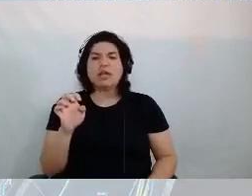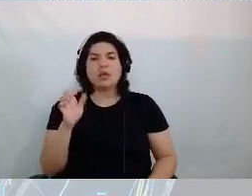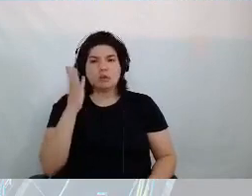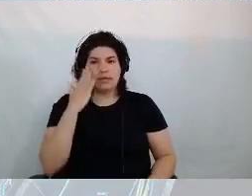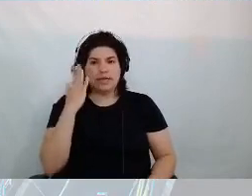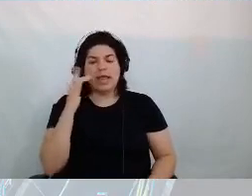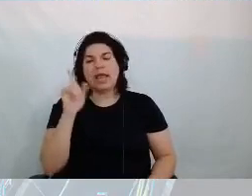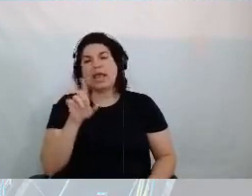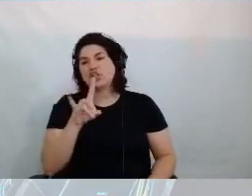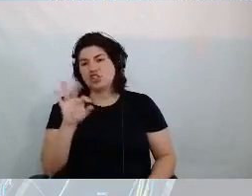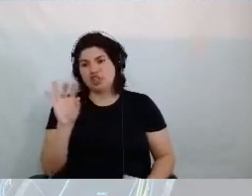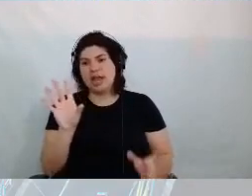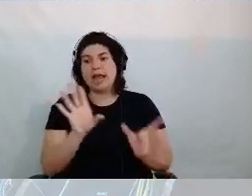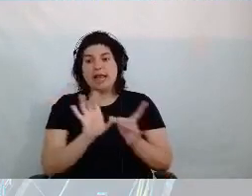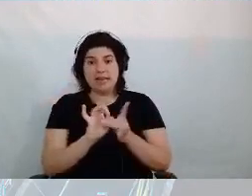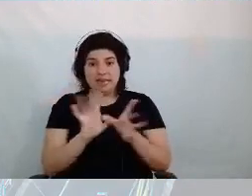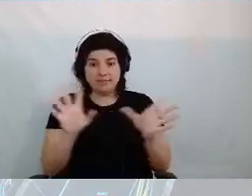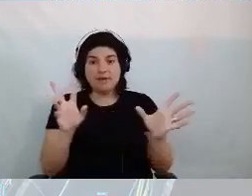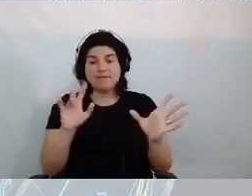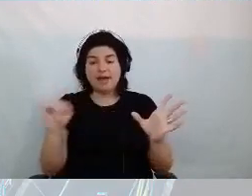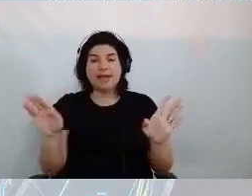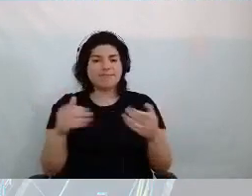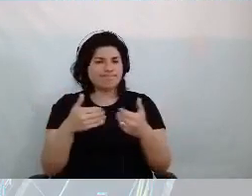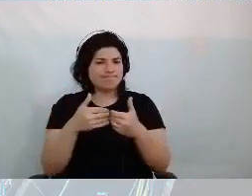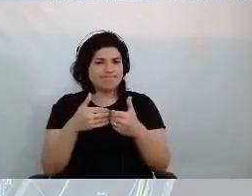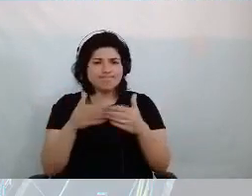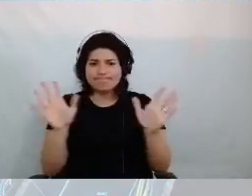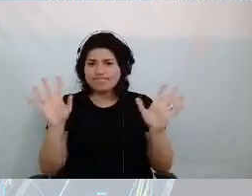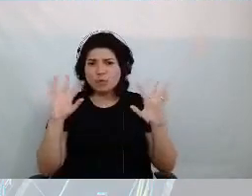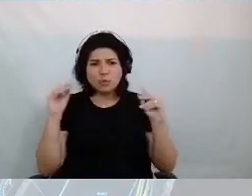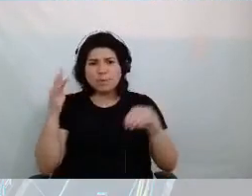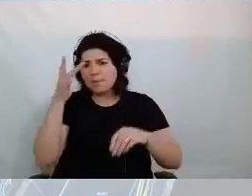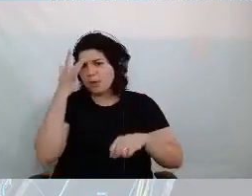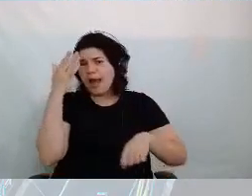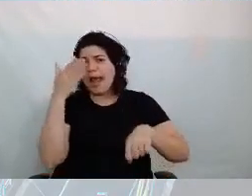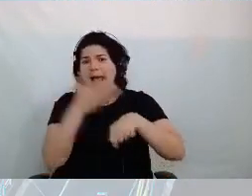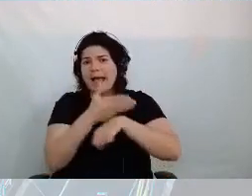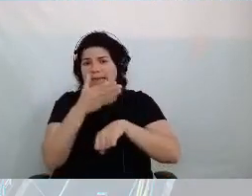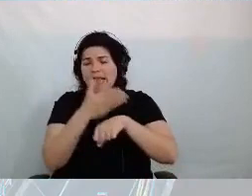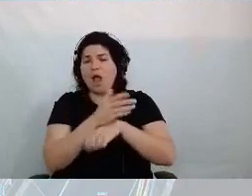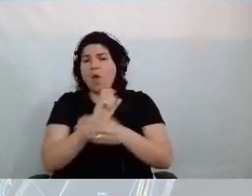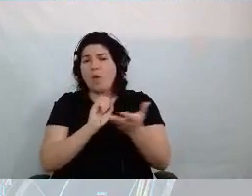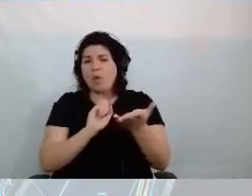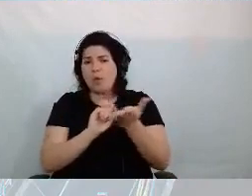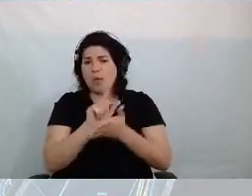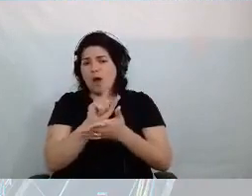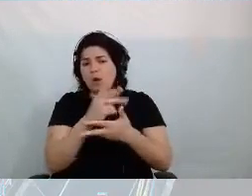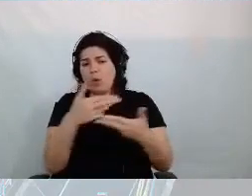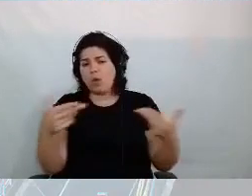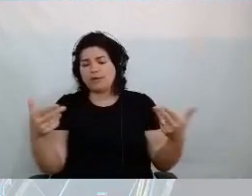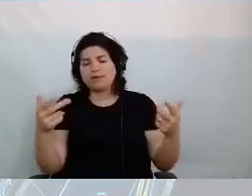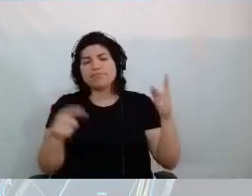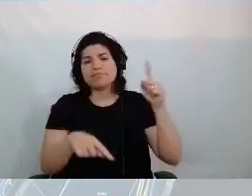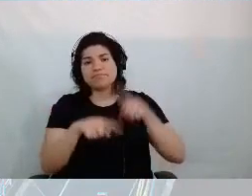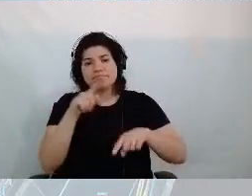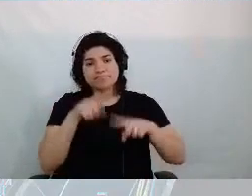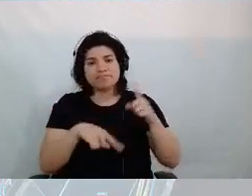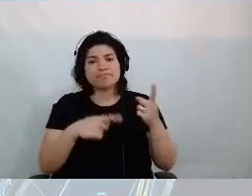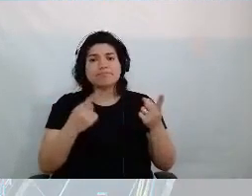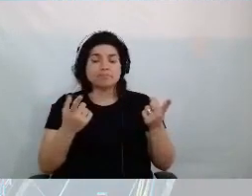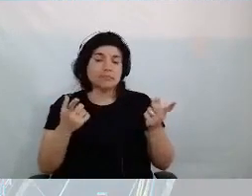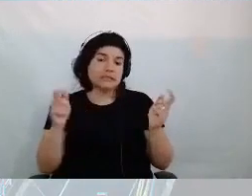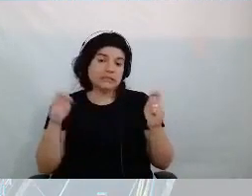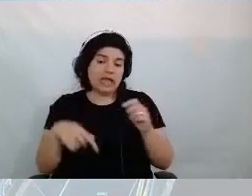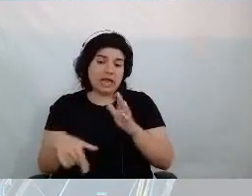liberada aquela data, vai abrir a porteira, vai ter todo mundo acessando, tentando fazer a compra daquele ingresso. Então, ali faz sentido eu fazer um teste